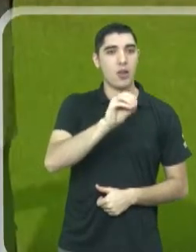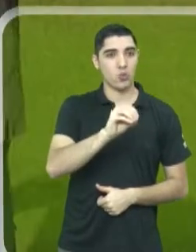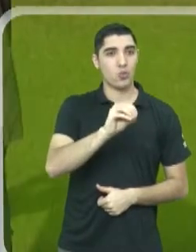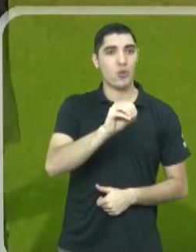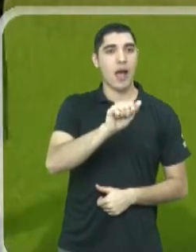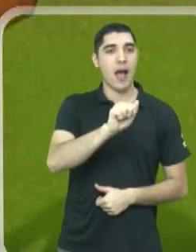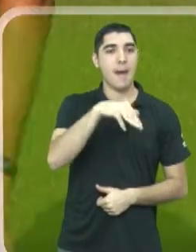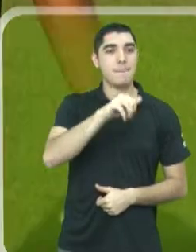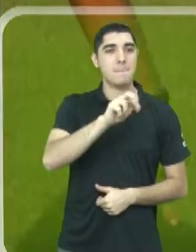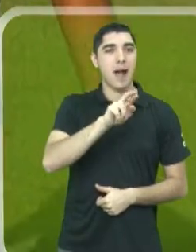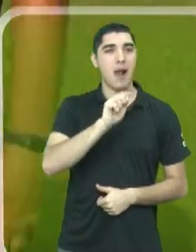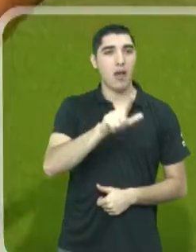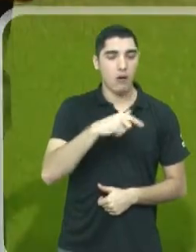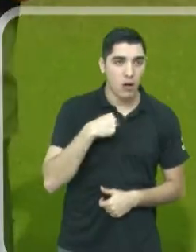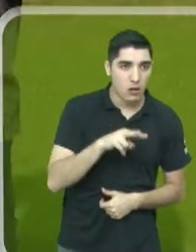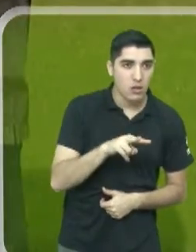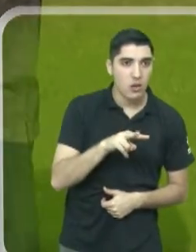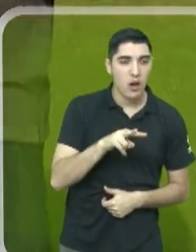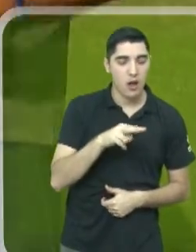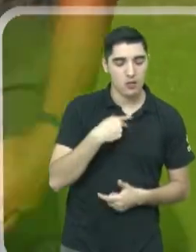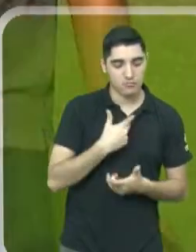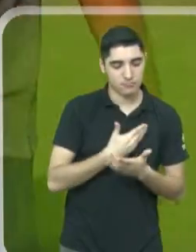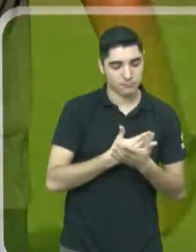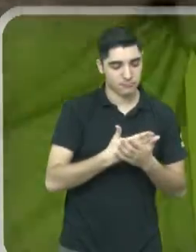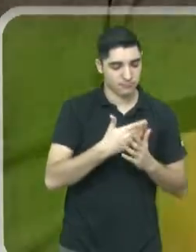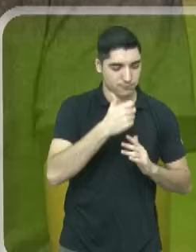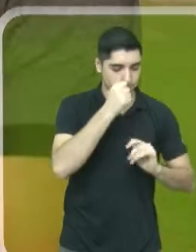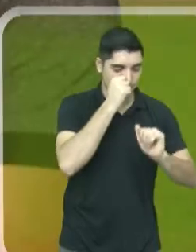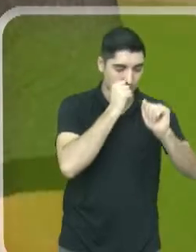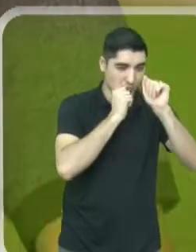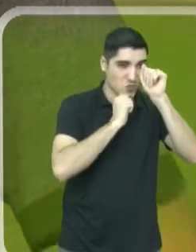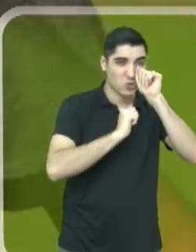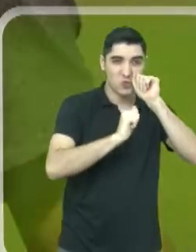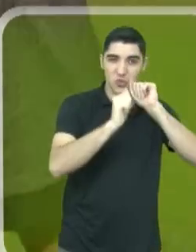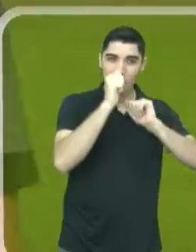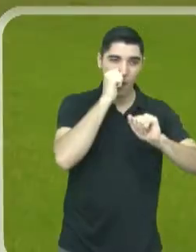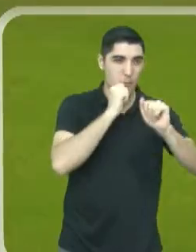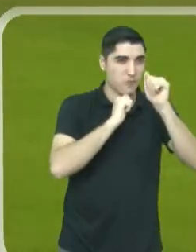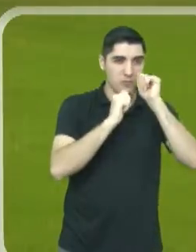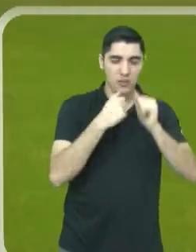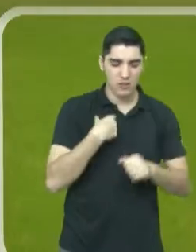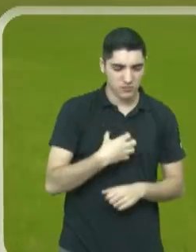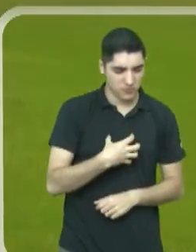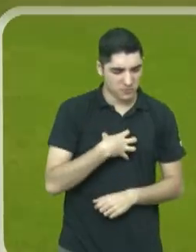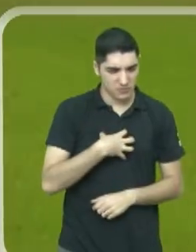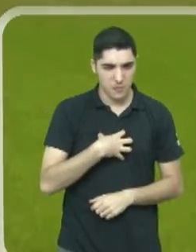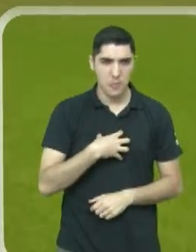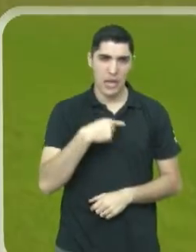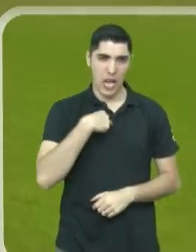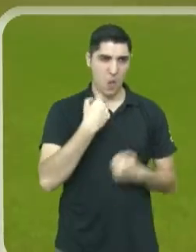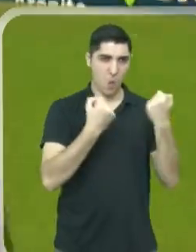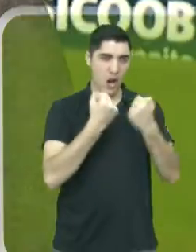mas eu comecei a chorar, cara, mas chorava que aconteceu? Catei o carro